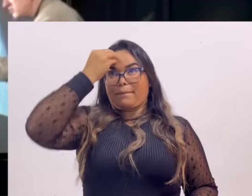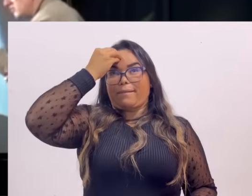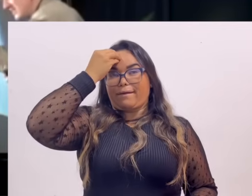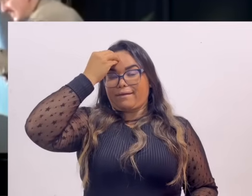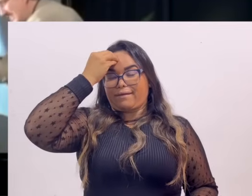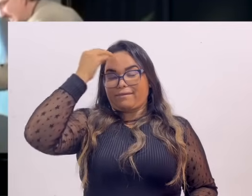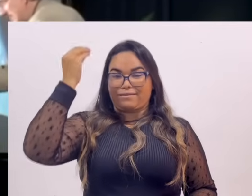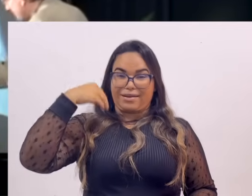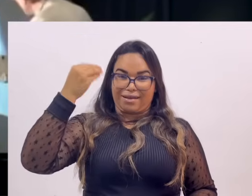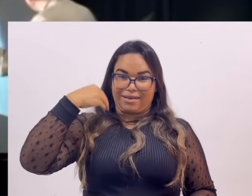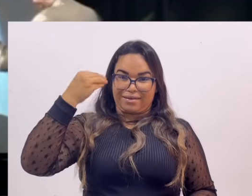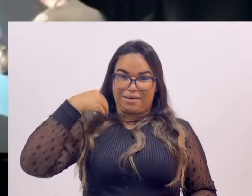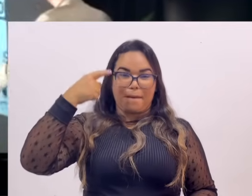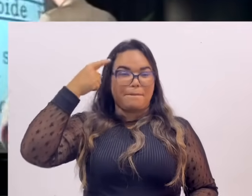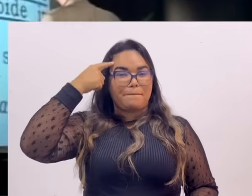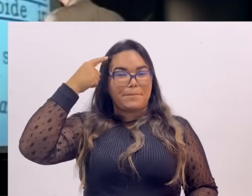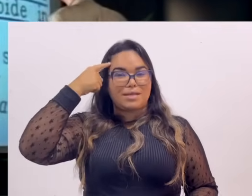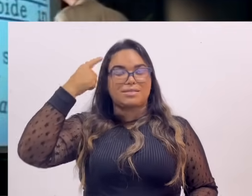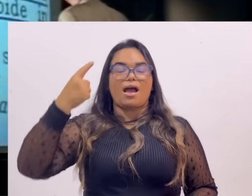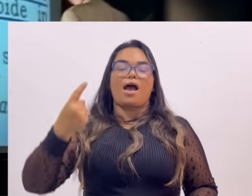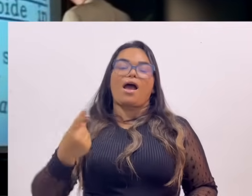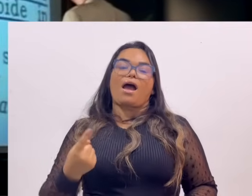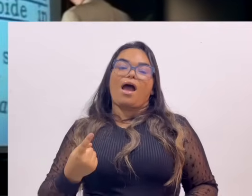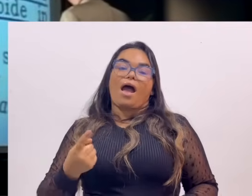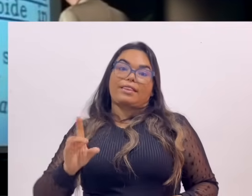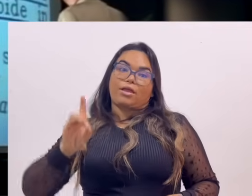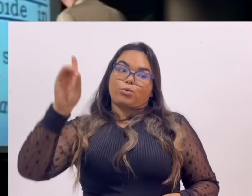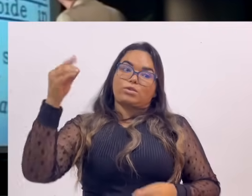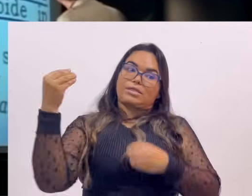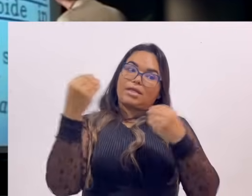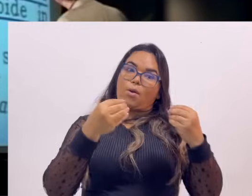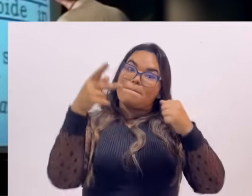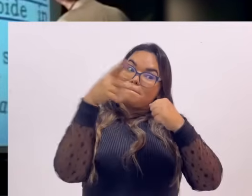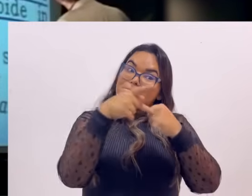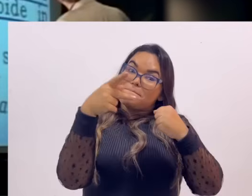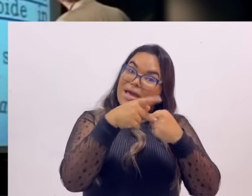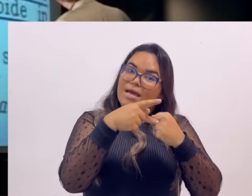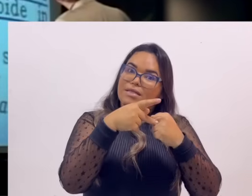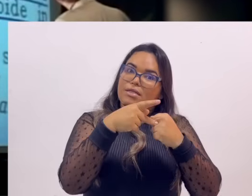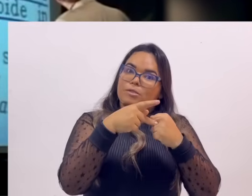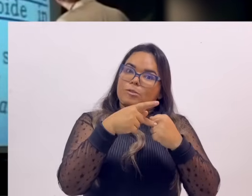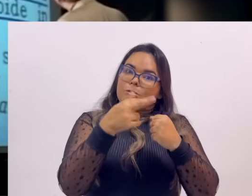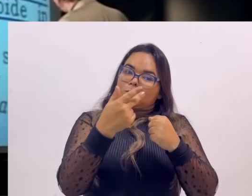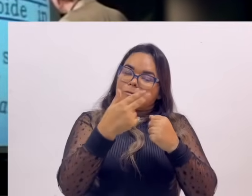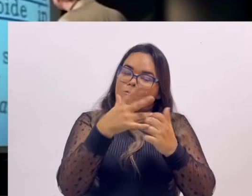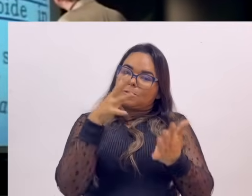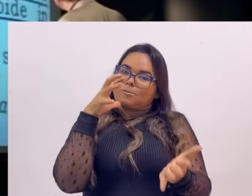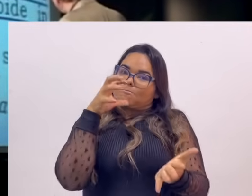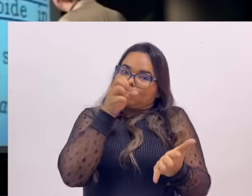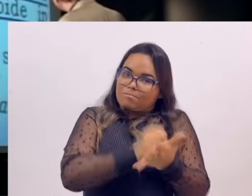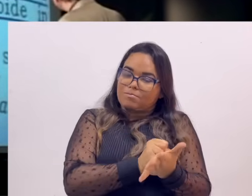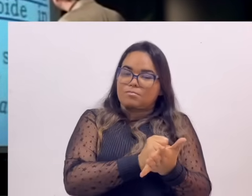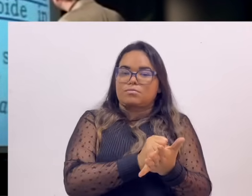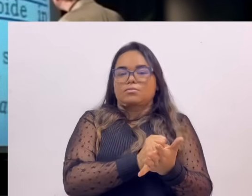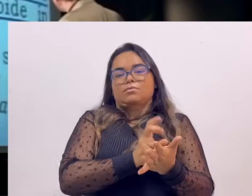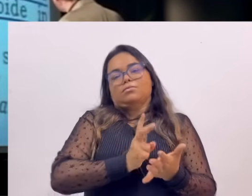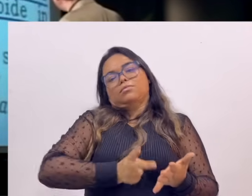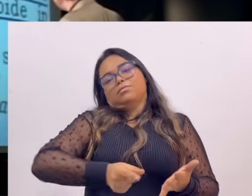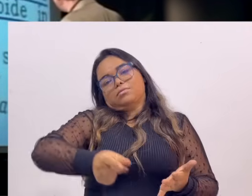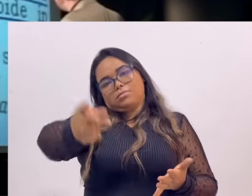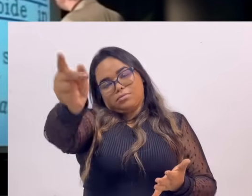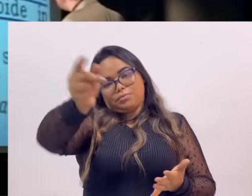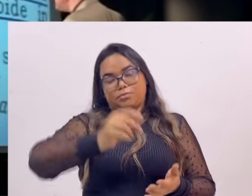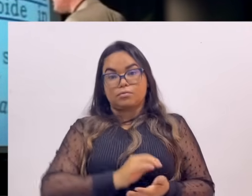memória, eles foram dados em pedra novamente para a posteridade. E Jesus disse, eu tenho